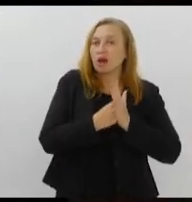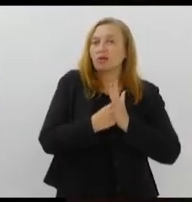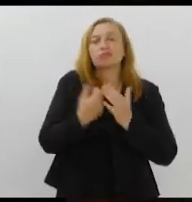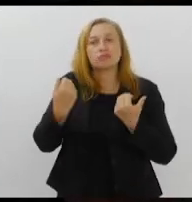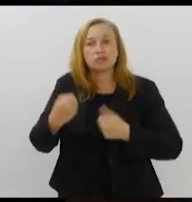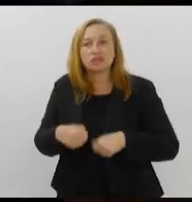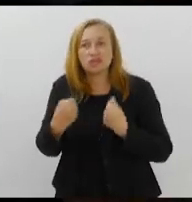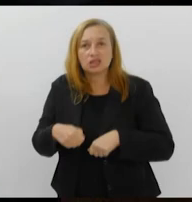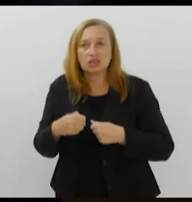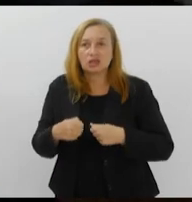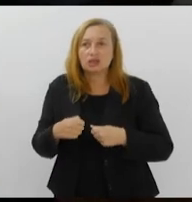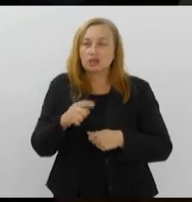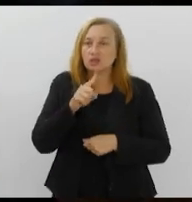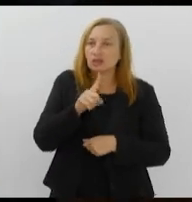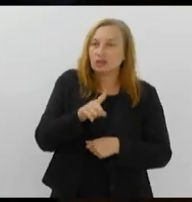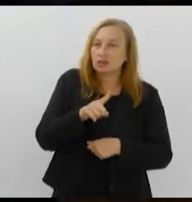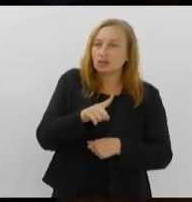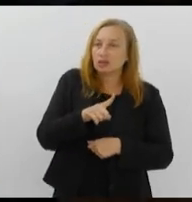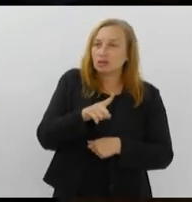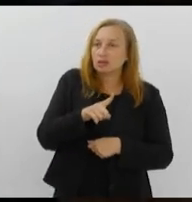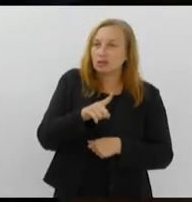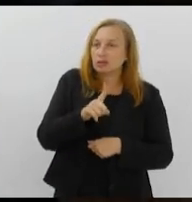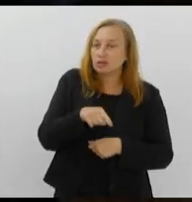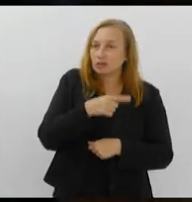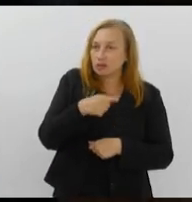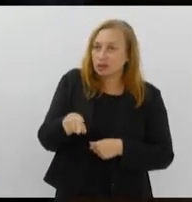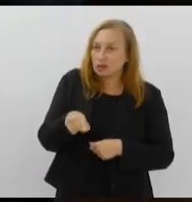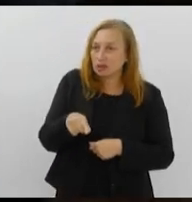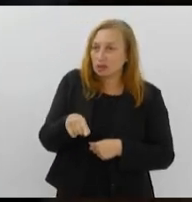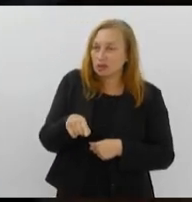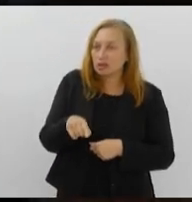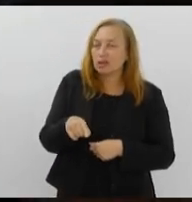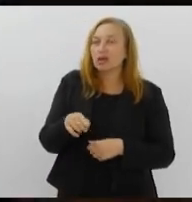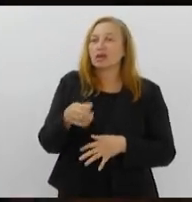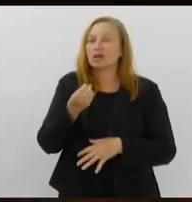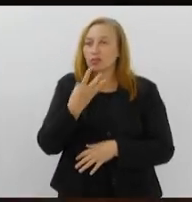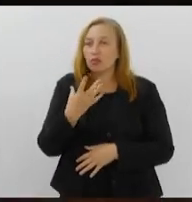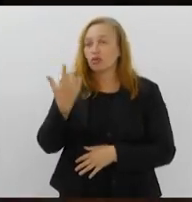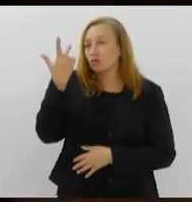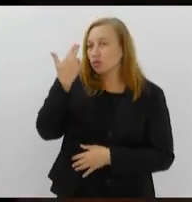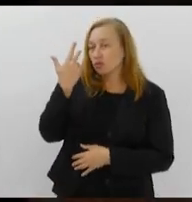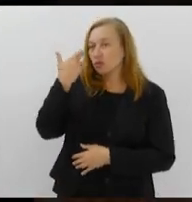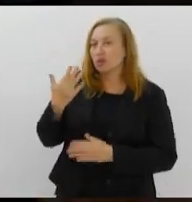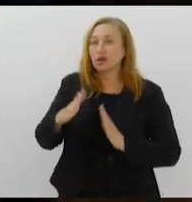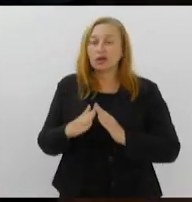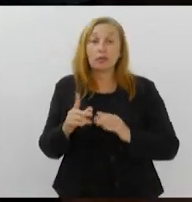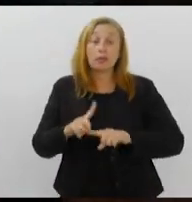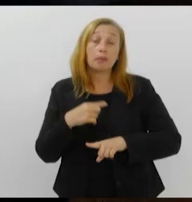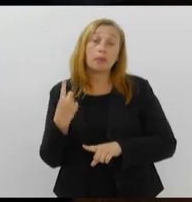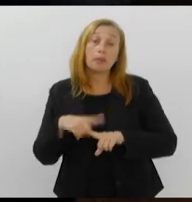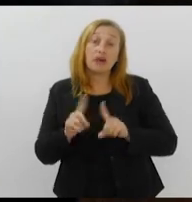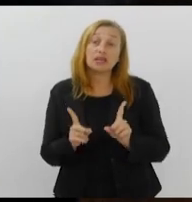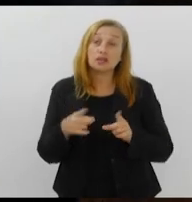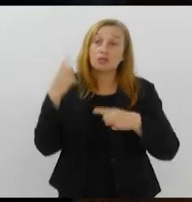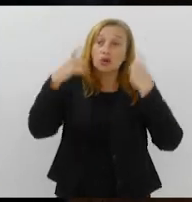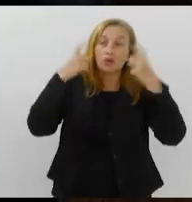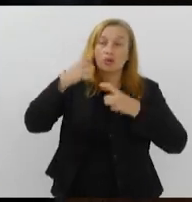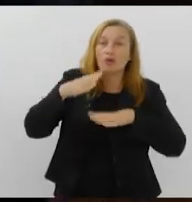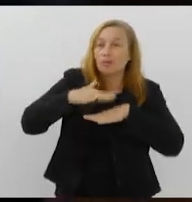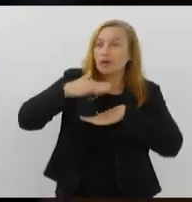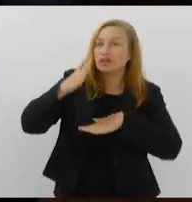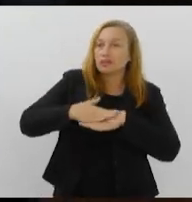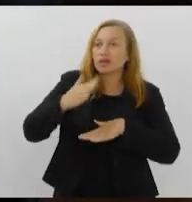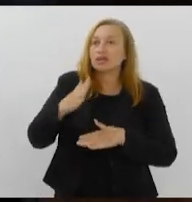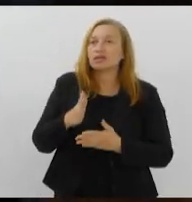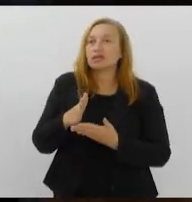para as isenções, e que bom que isso virou uma normativa aqui na casa, mas muito nos preocupa que cada vez mais a